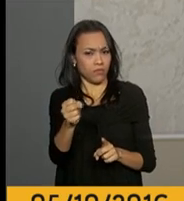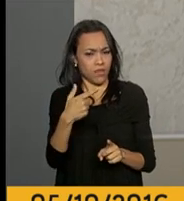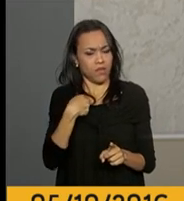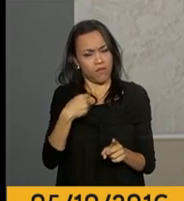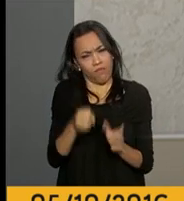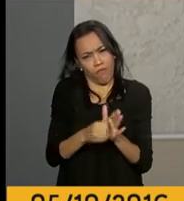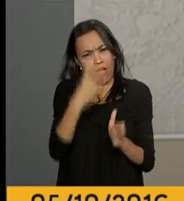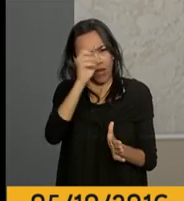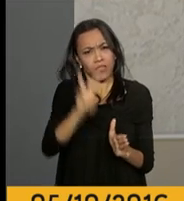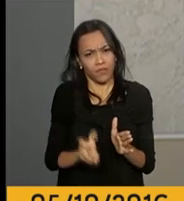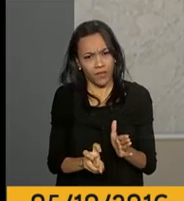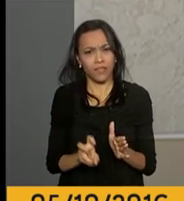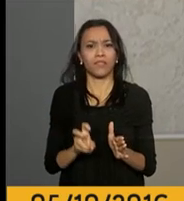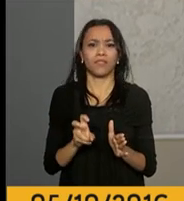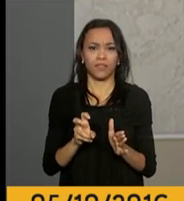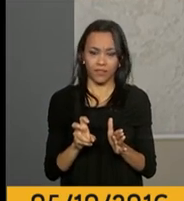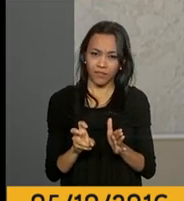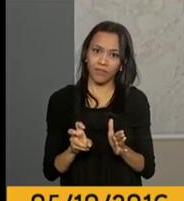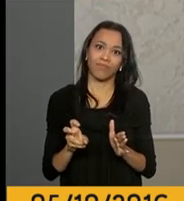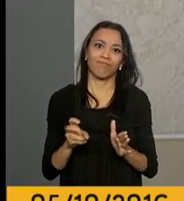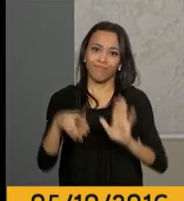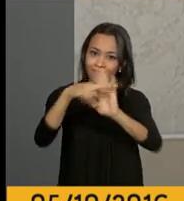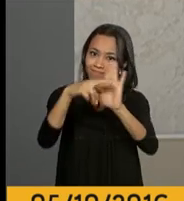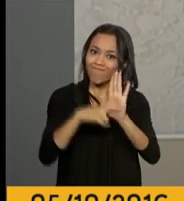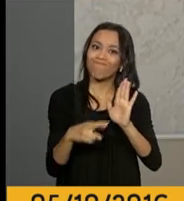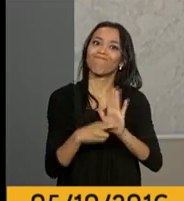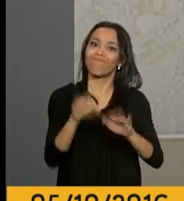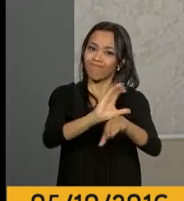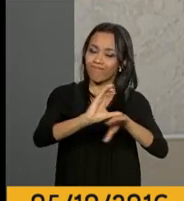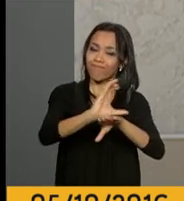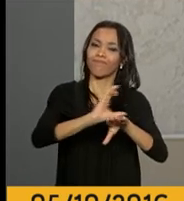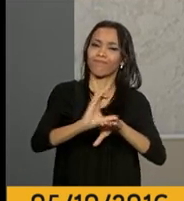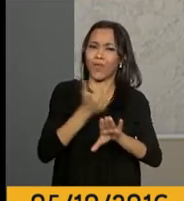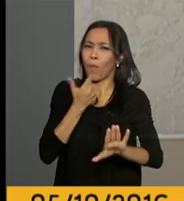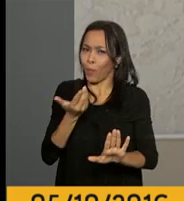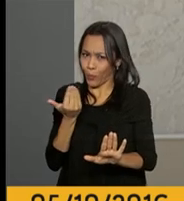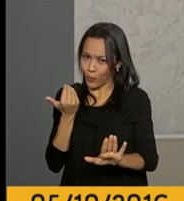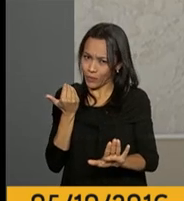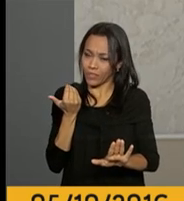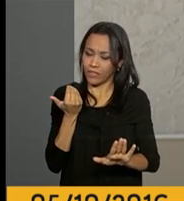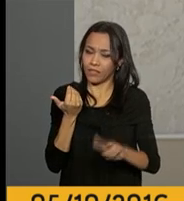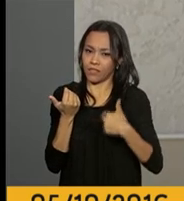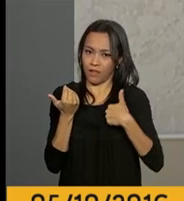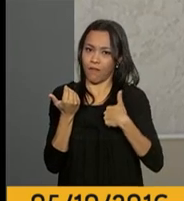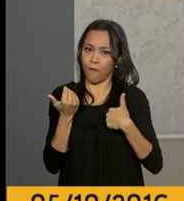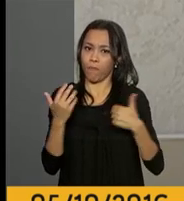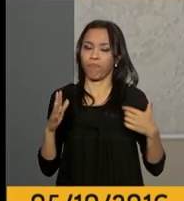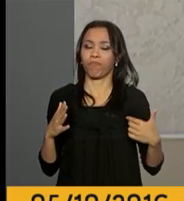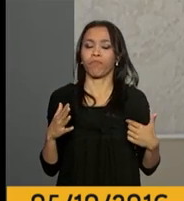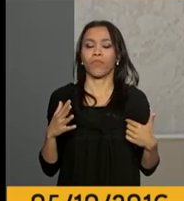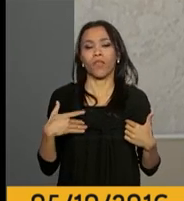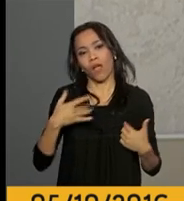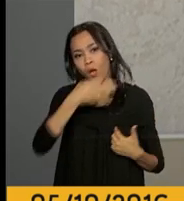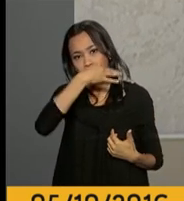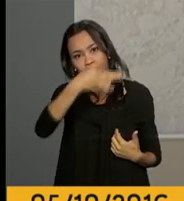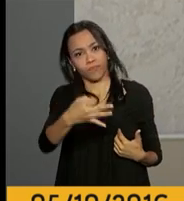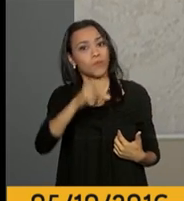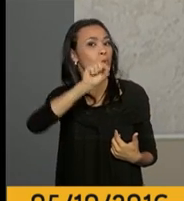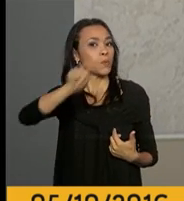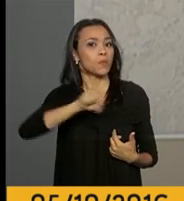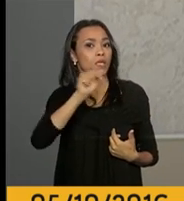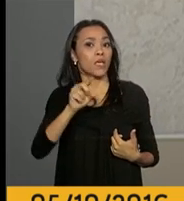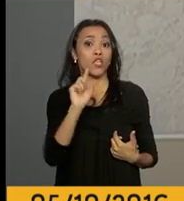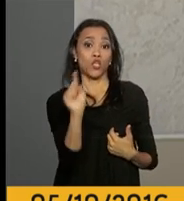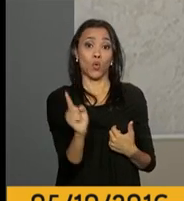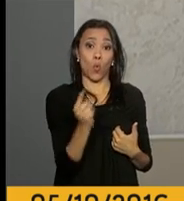vezes uso desses princípios constitucionais ainda há poucos dias eu me manifestava dizendo que um